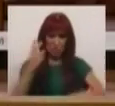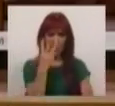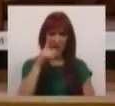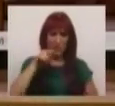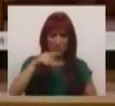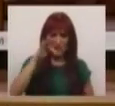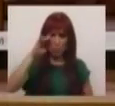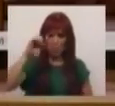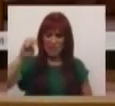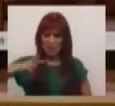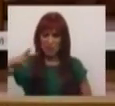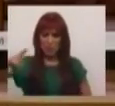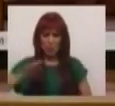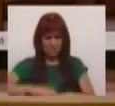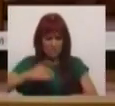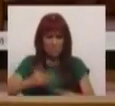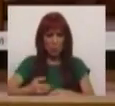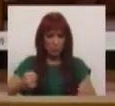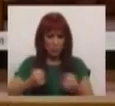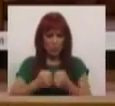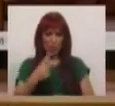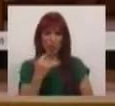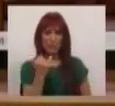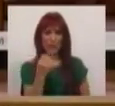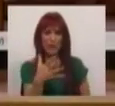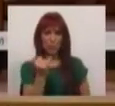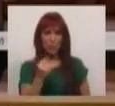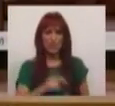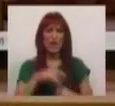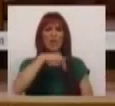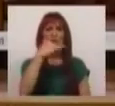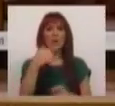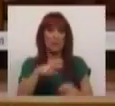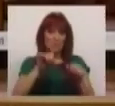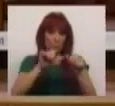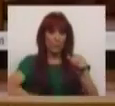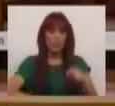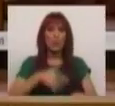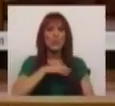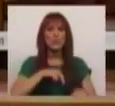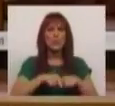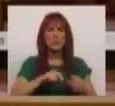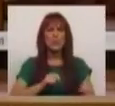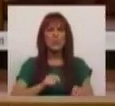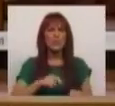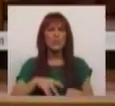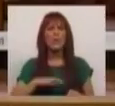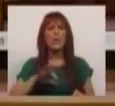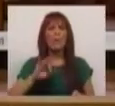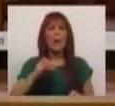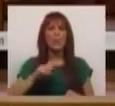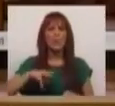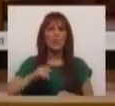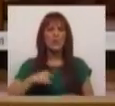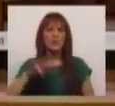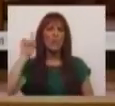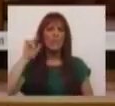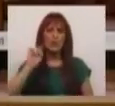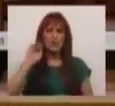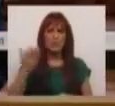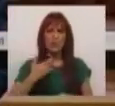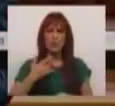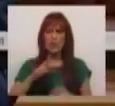3.400 milhões, reporta ao RERT 2012. Segundo declarações de Paulo Núncio, o valor atingiu recordes porque Portugal tinha